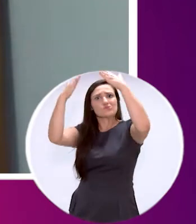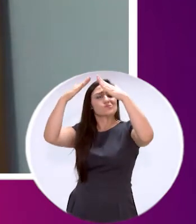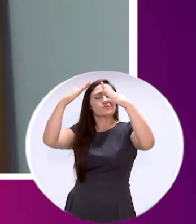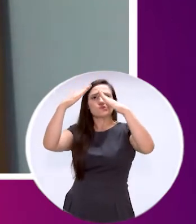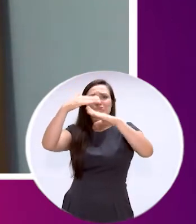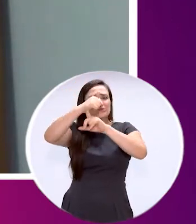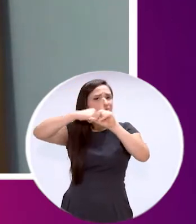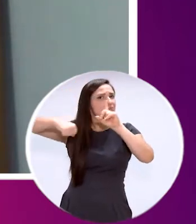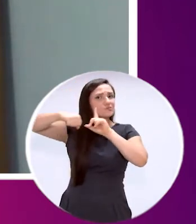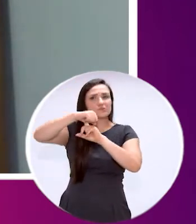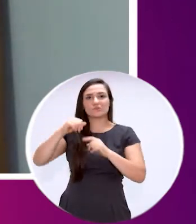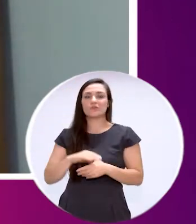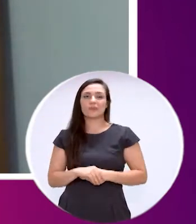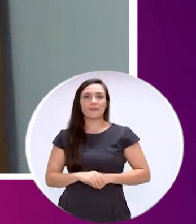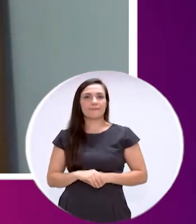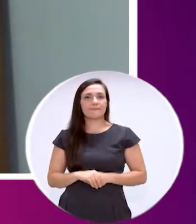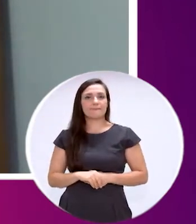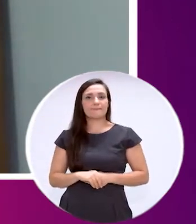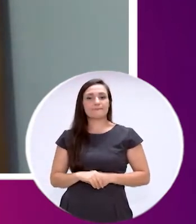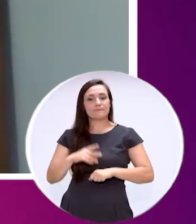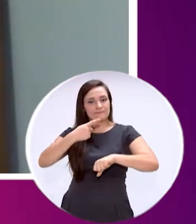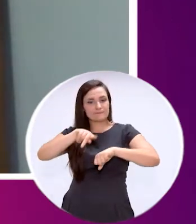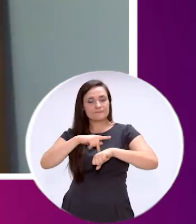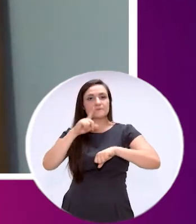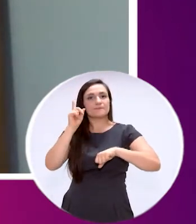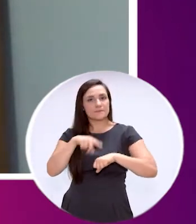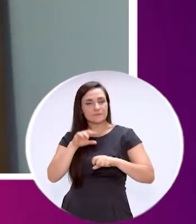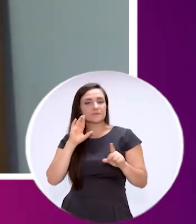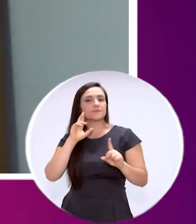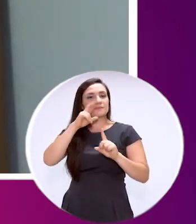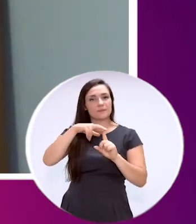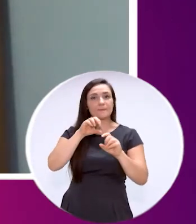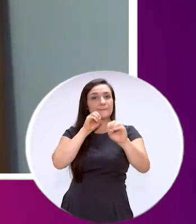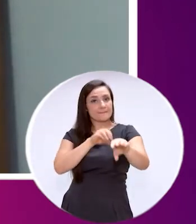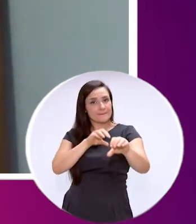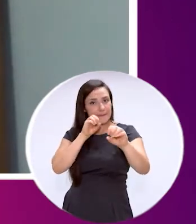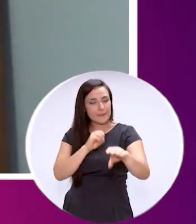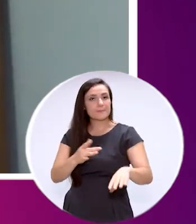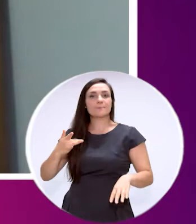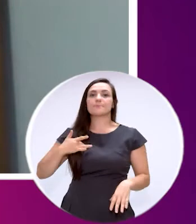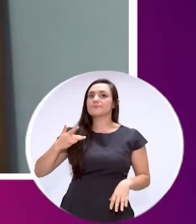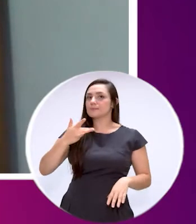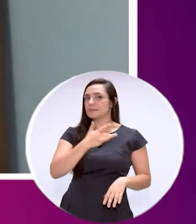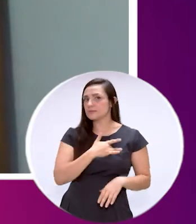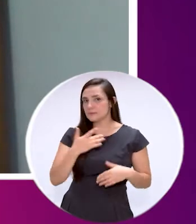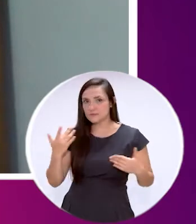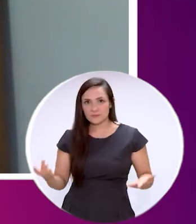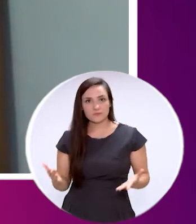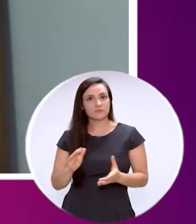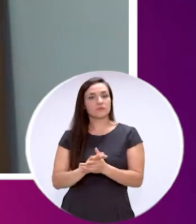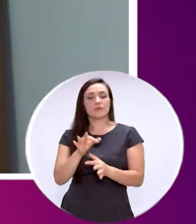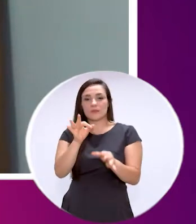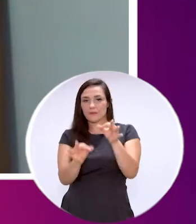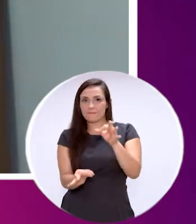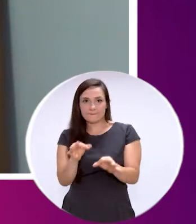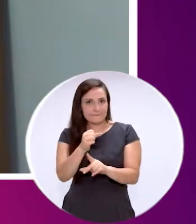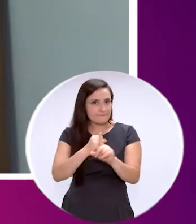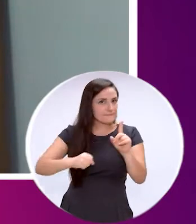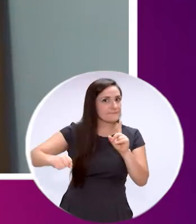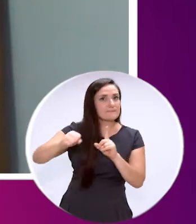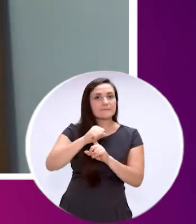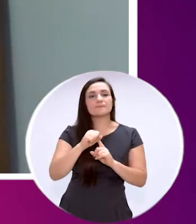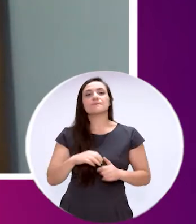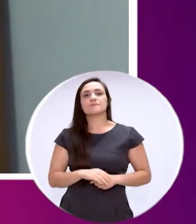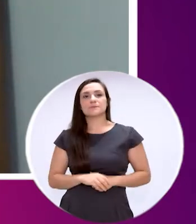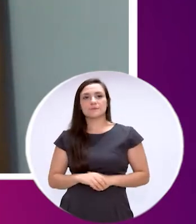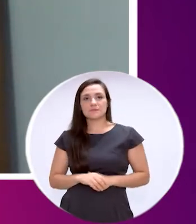social. Então, esses países são destaques na área de educação, na área de saúde, na área de justiça social.